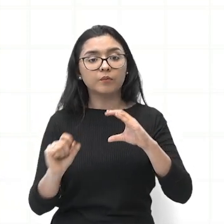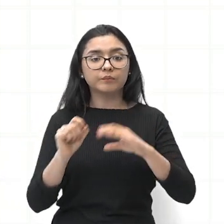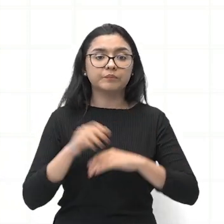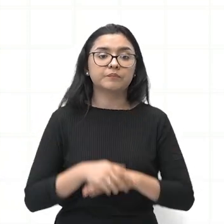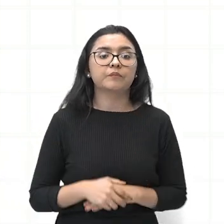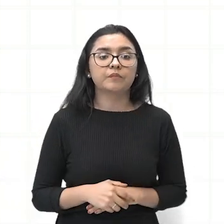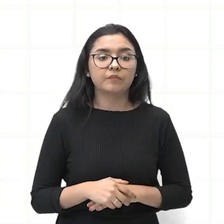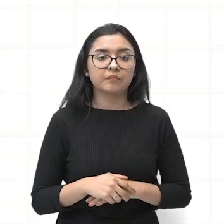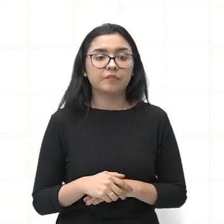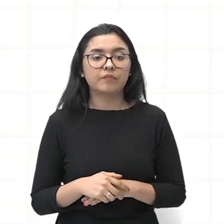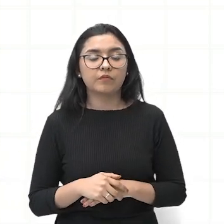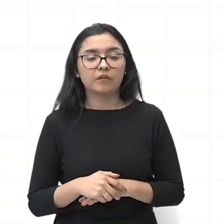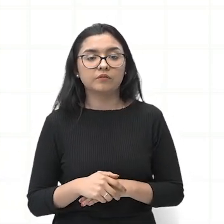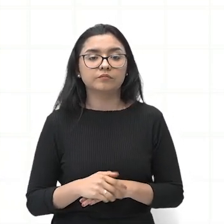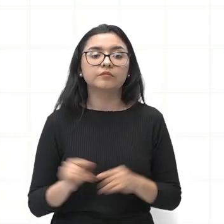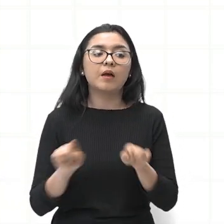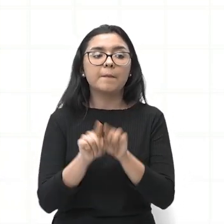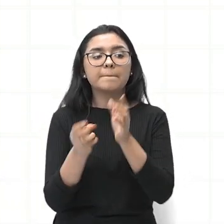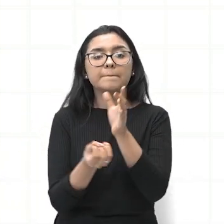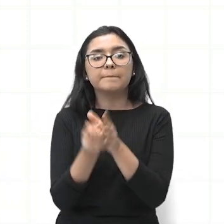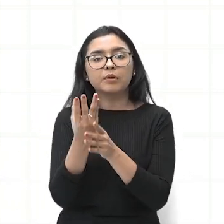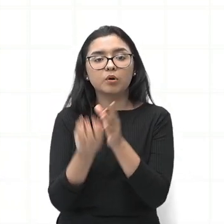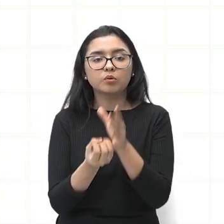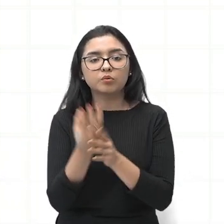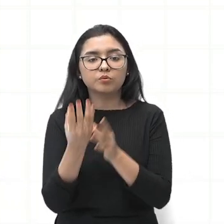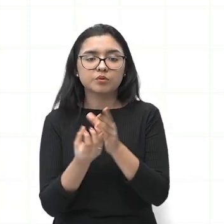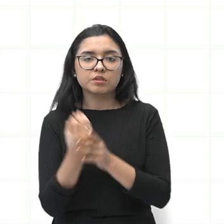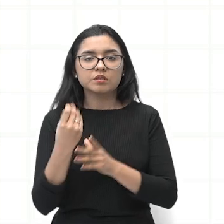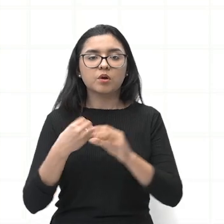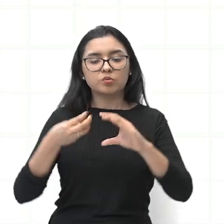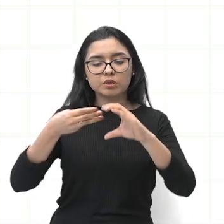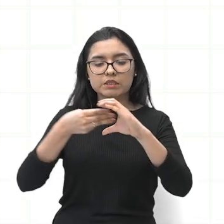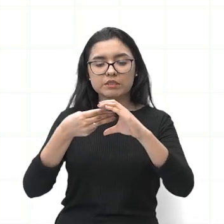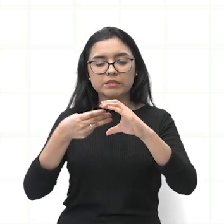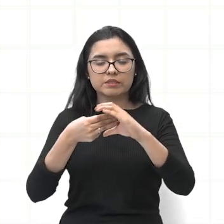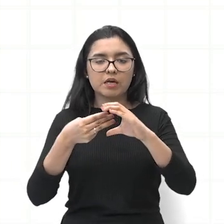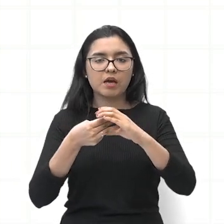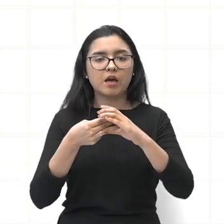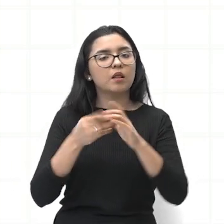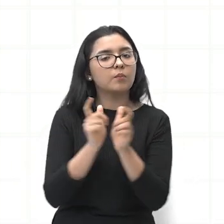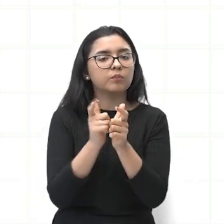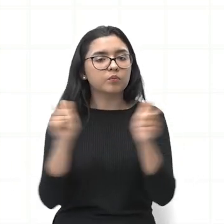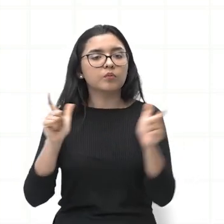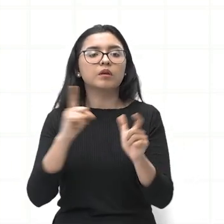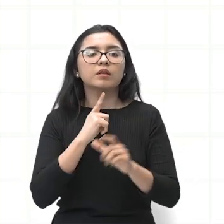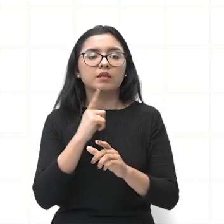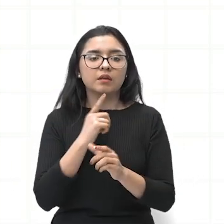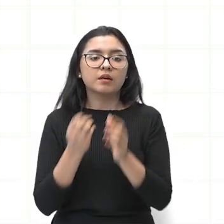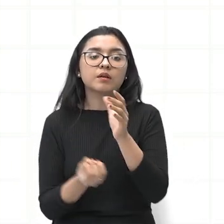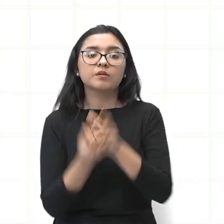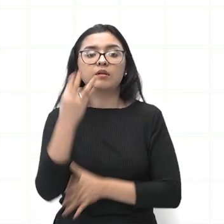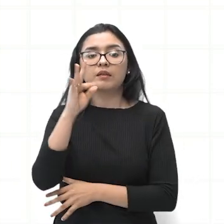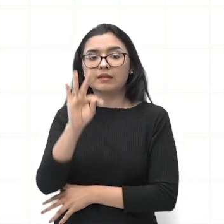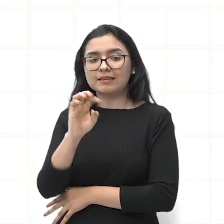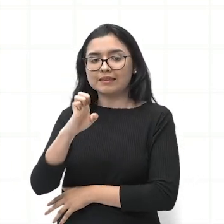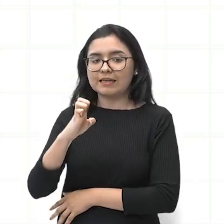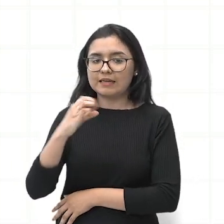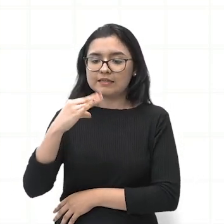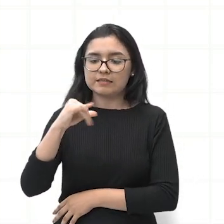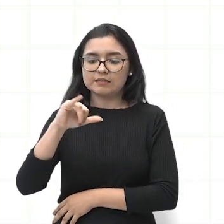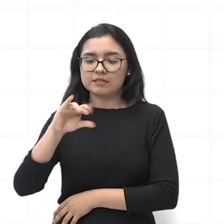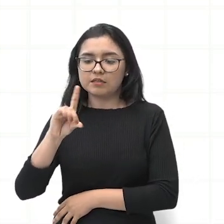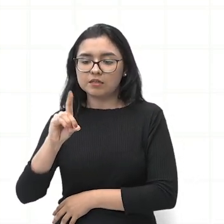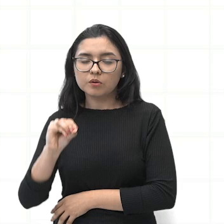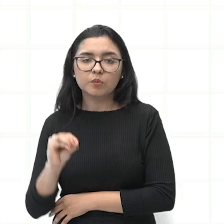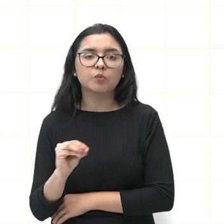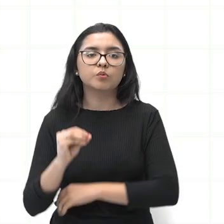o aumento, né, da produção de células, nós teremos a formação dos tecidos. E